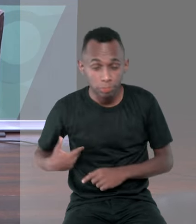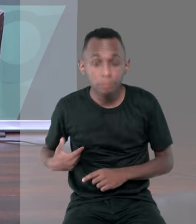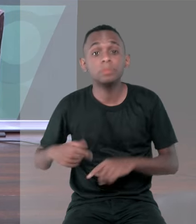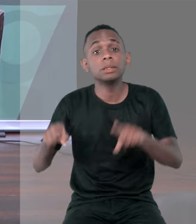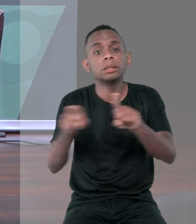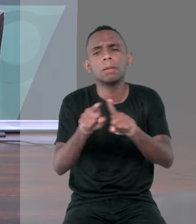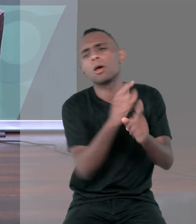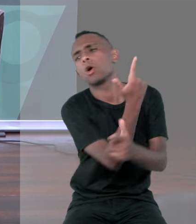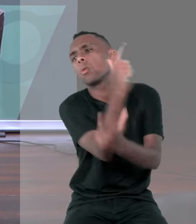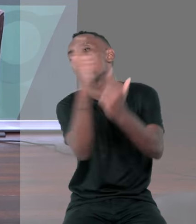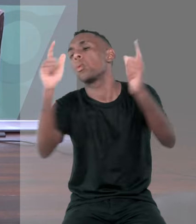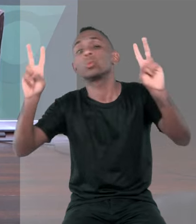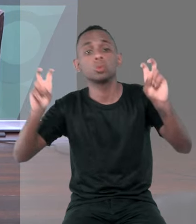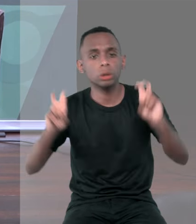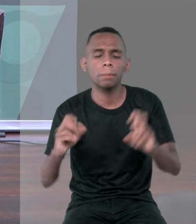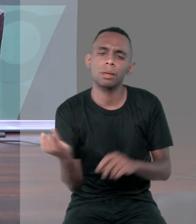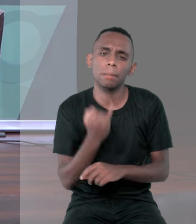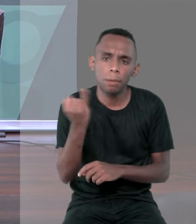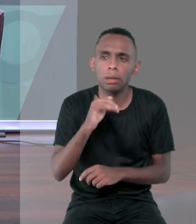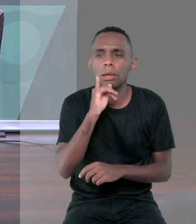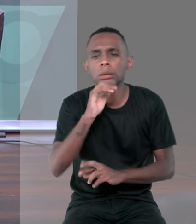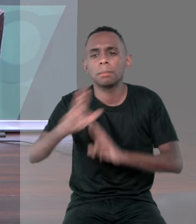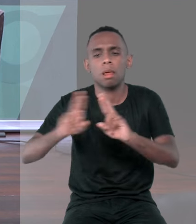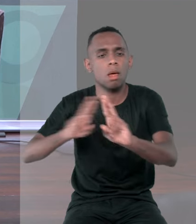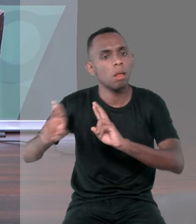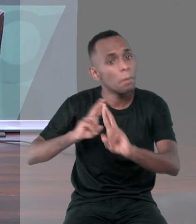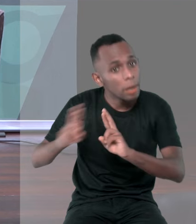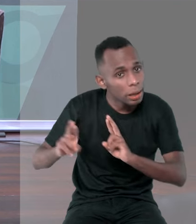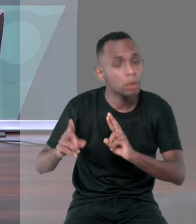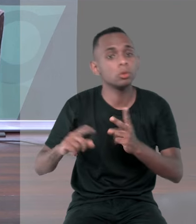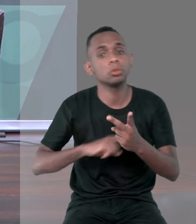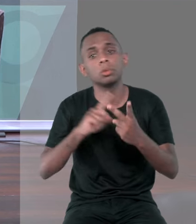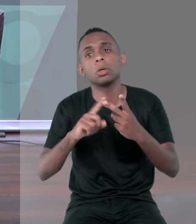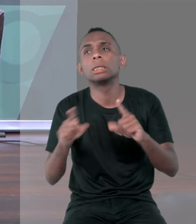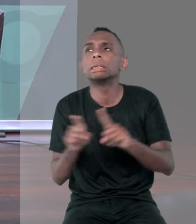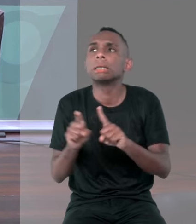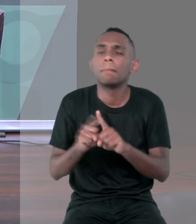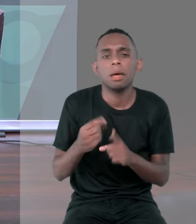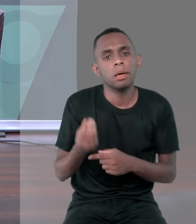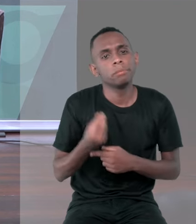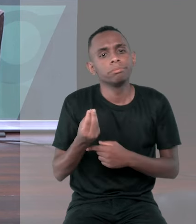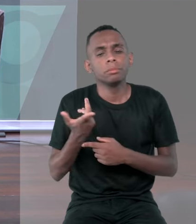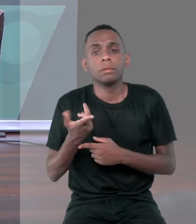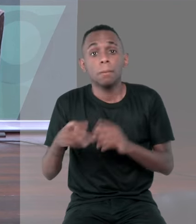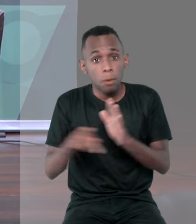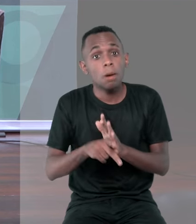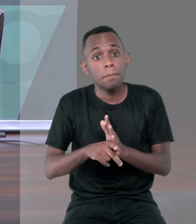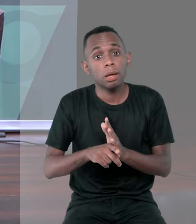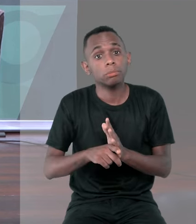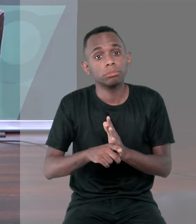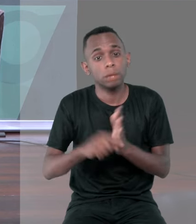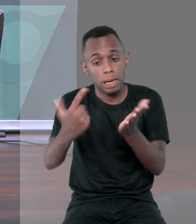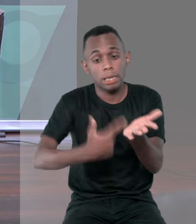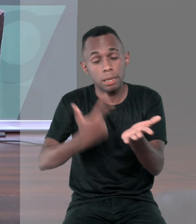trata sobre outros assuntos, né? Sobre relacionamentos, sobre a questão da própria literatura,